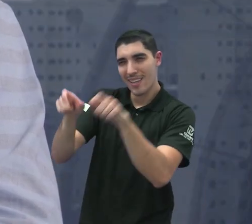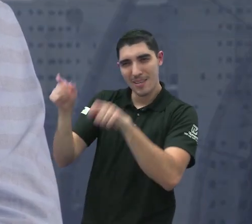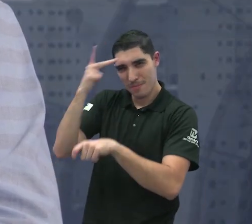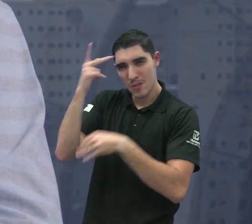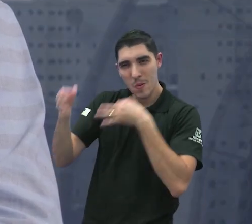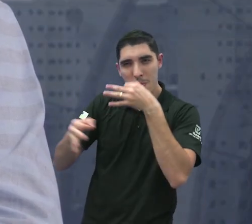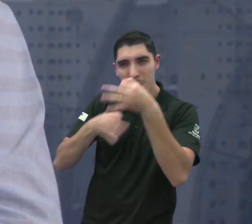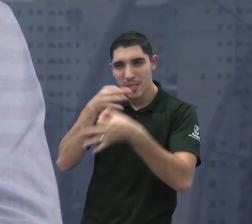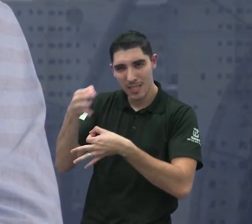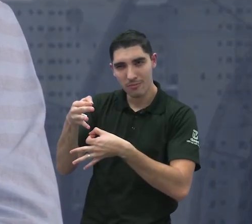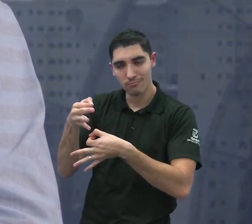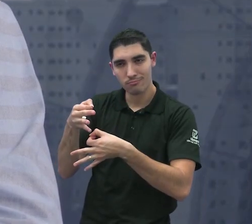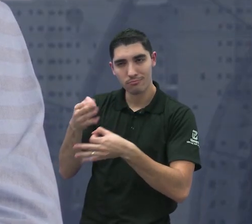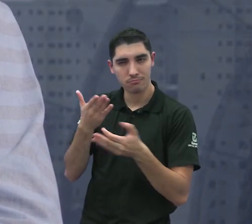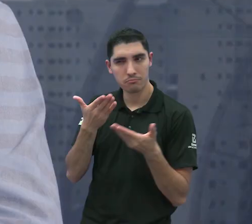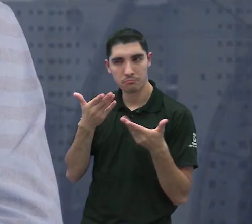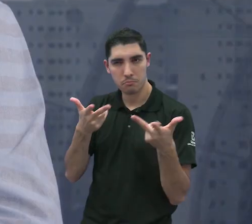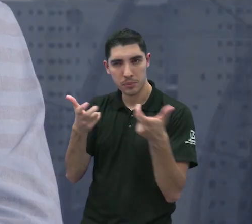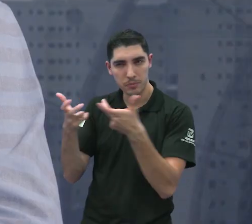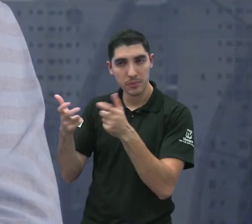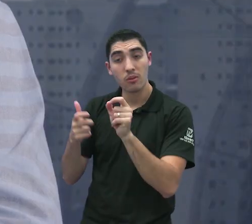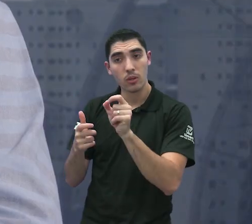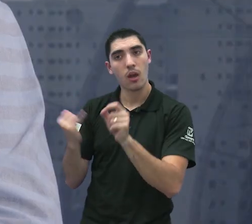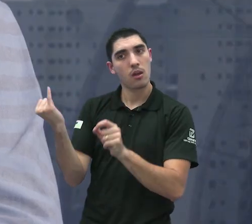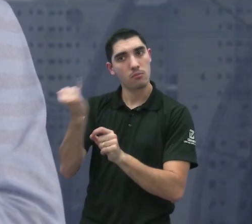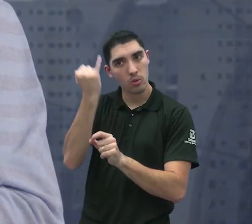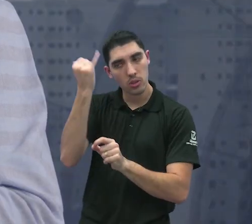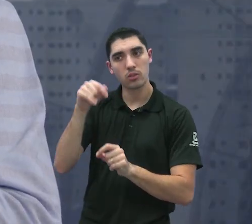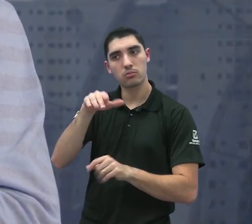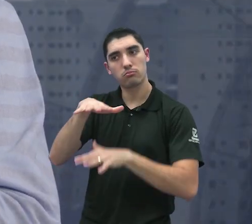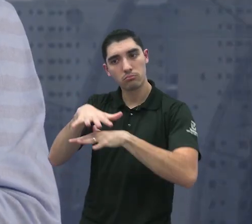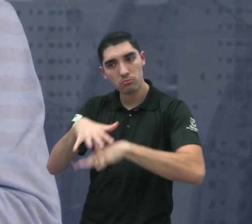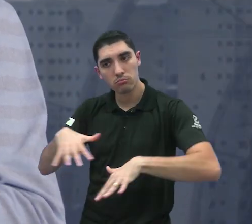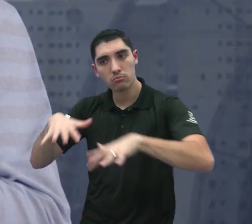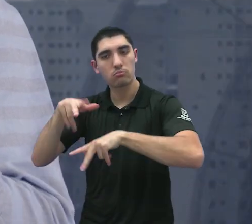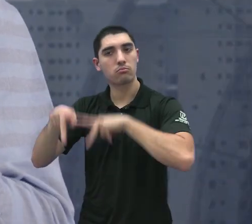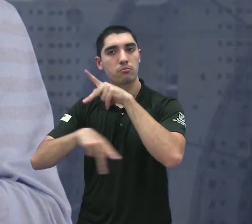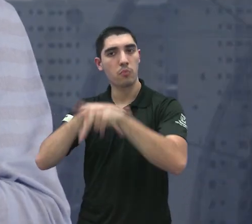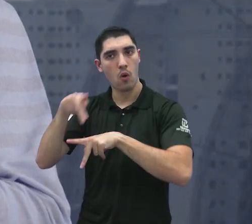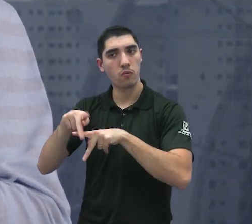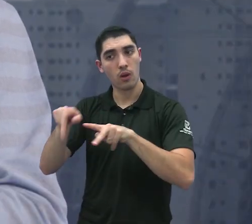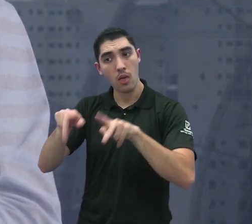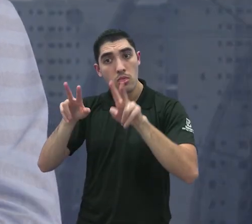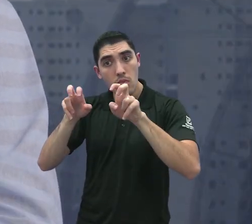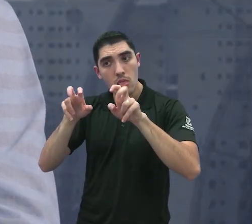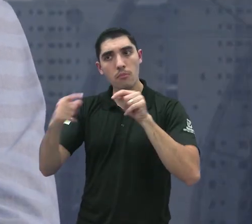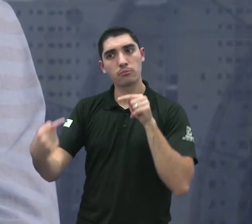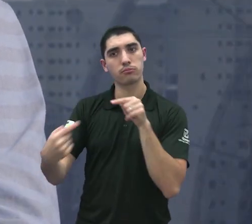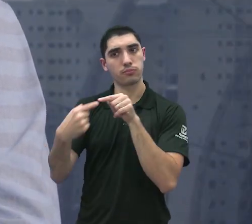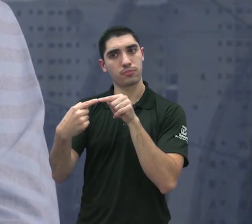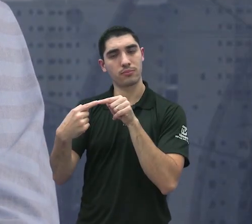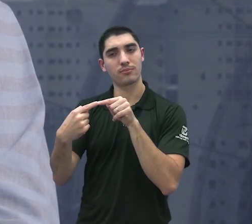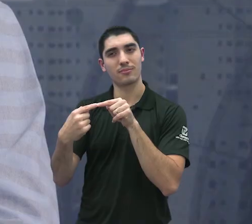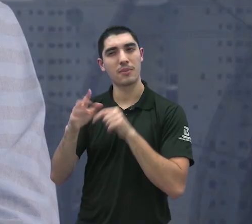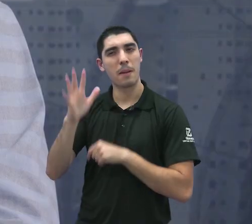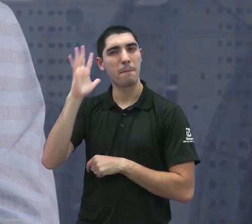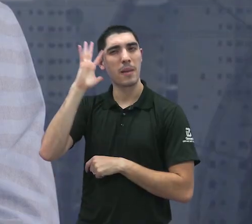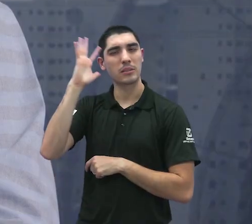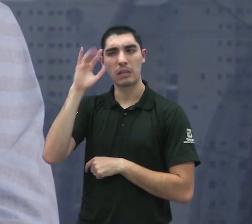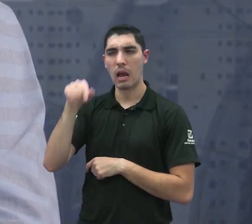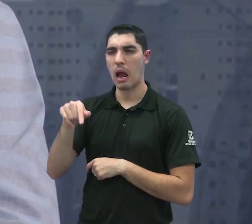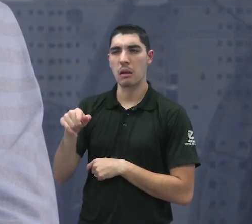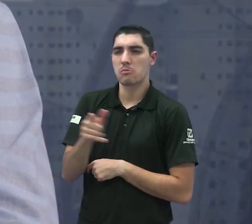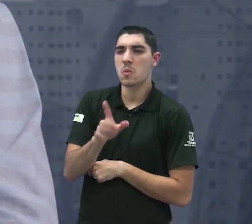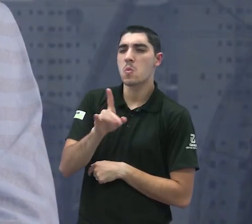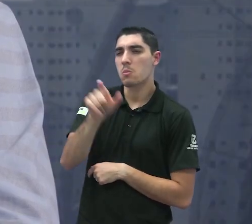destacar a importância que a população tem de discutir temas que às vezes parecem muito distantes para a gente. Sim. Normalmente, nós acreditamos,